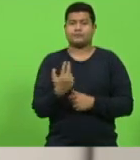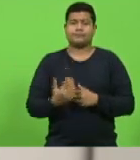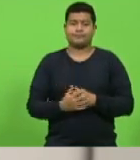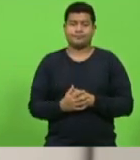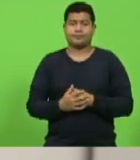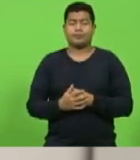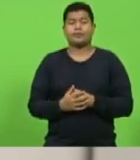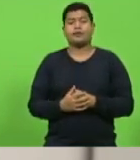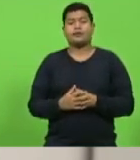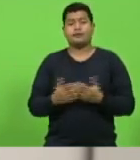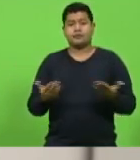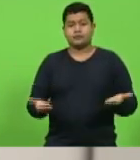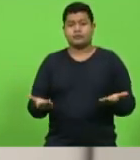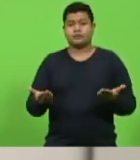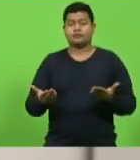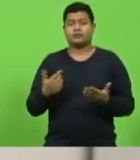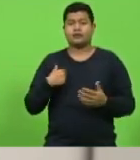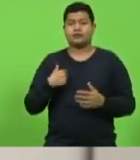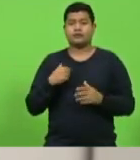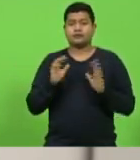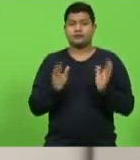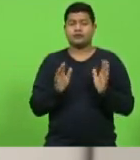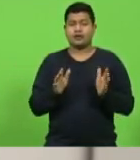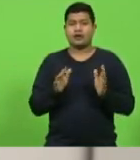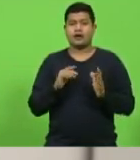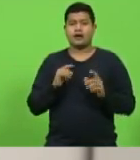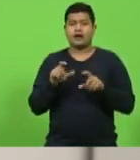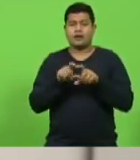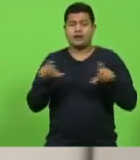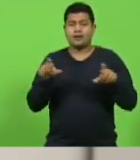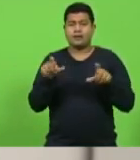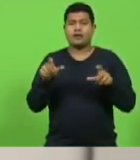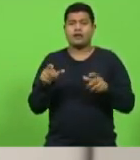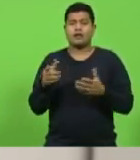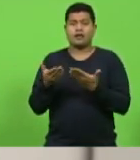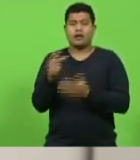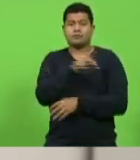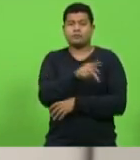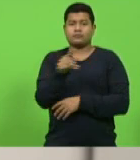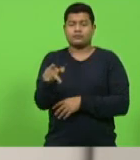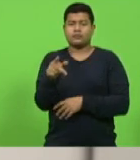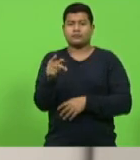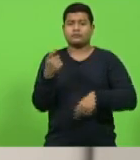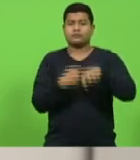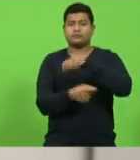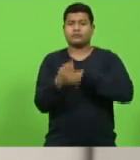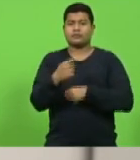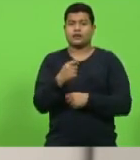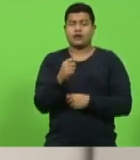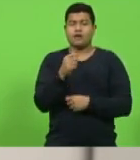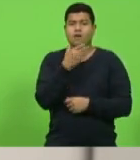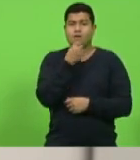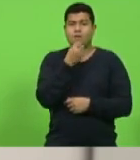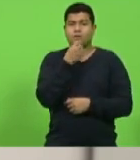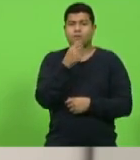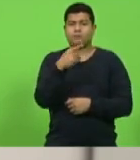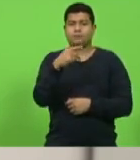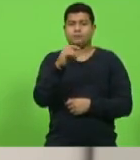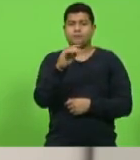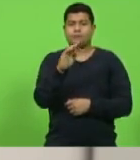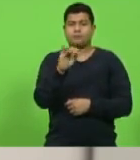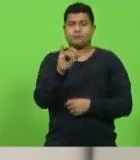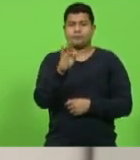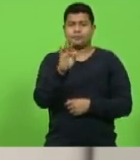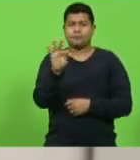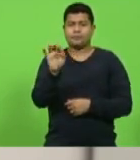julgadores, parafraseando aqui a lição do professor e consultor administrativo austríaco Peter Ferdinand Drucker,